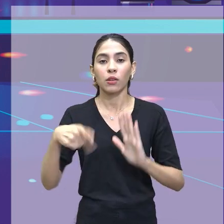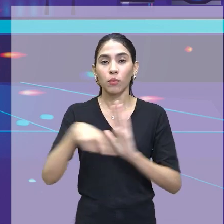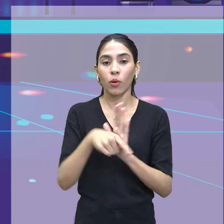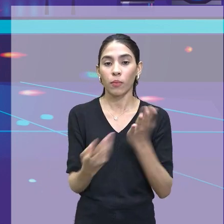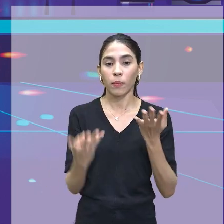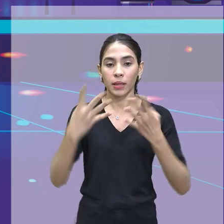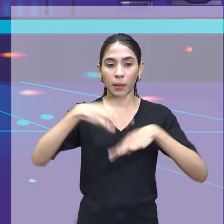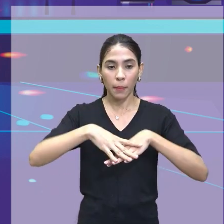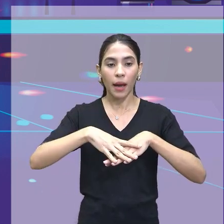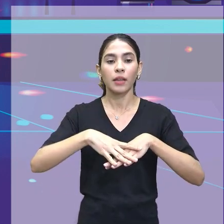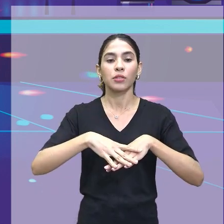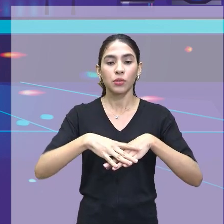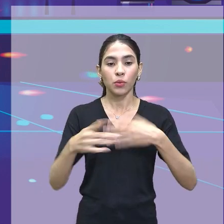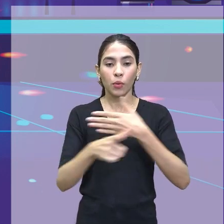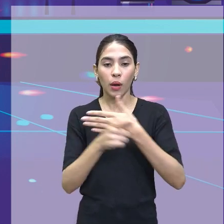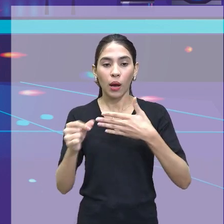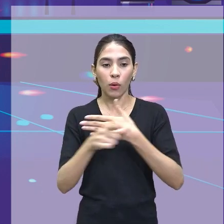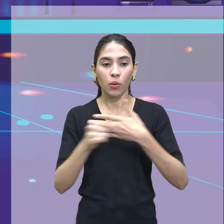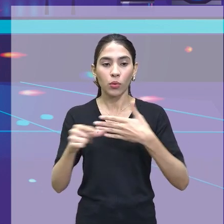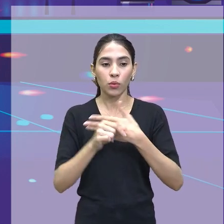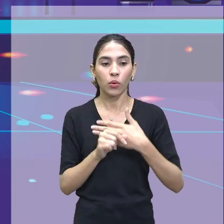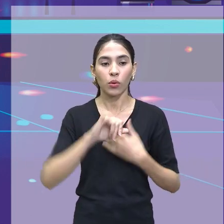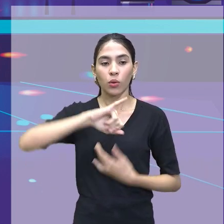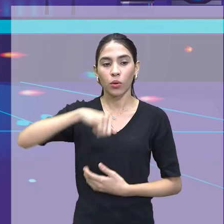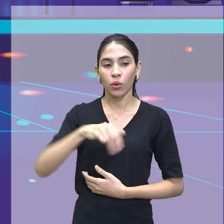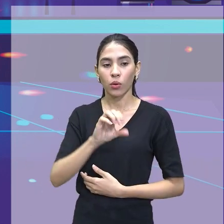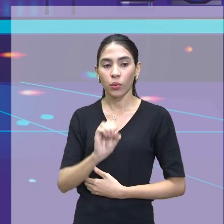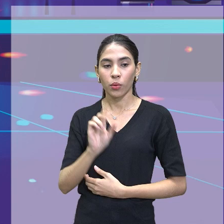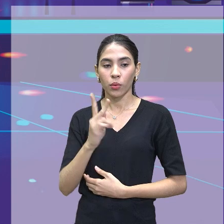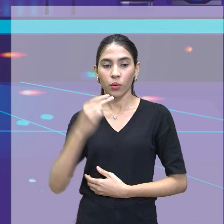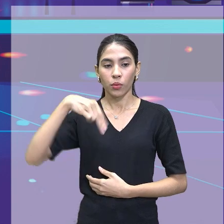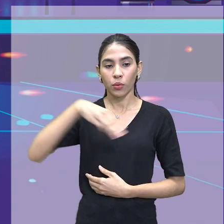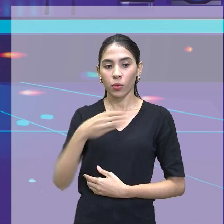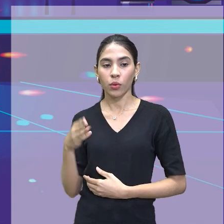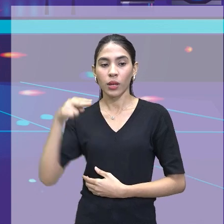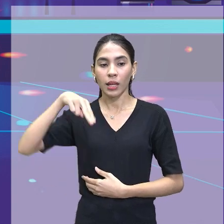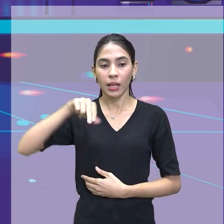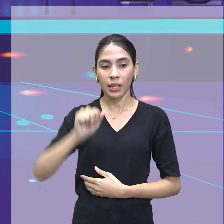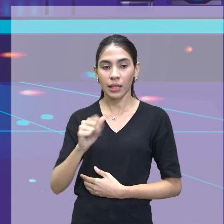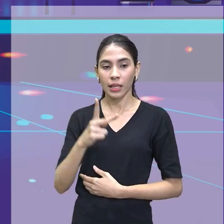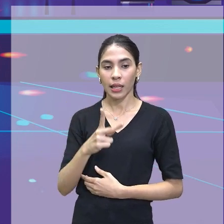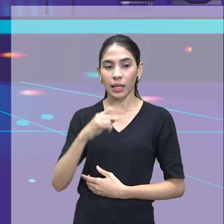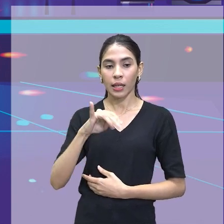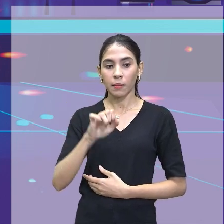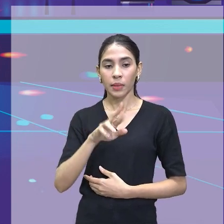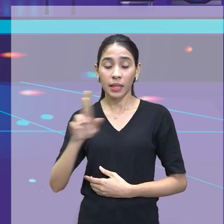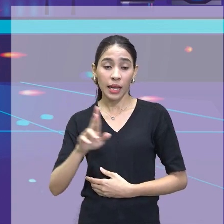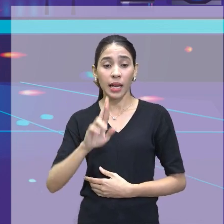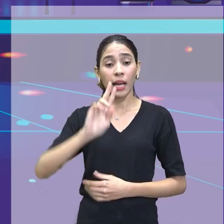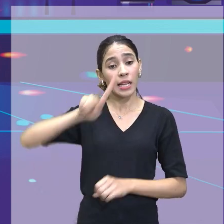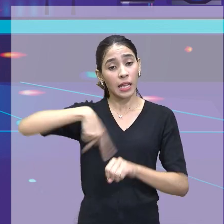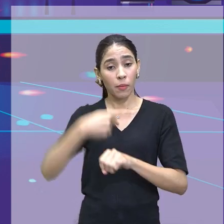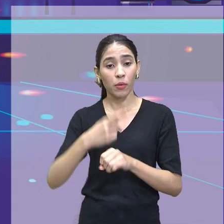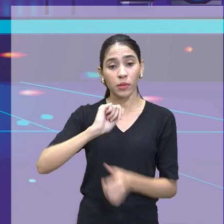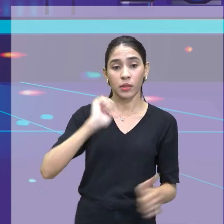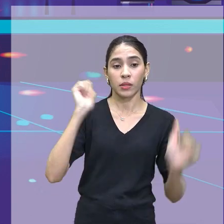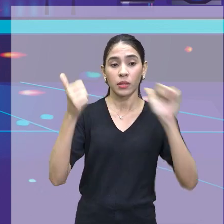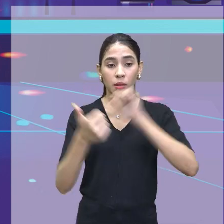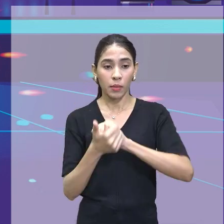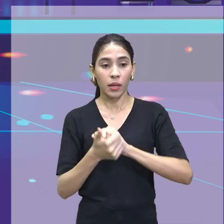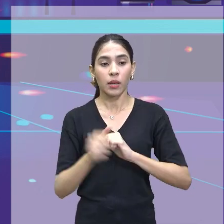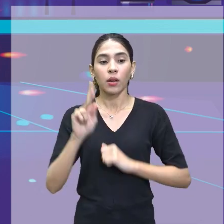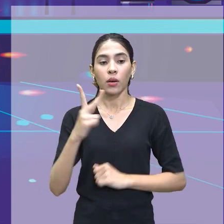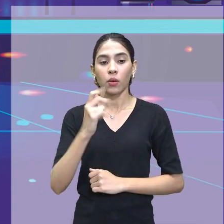John Napier, tá? E ele foi aperfeiçoado depois pelo inglês, o Henry Bridges. Eu acho que é assim,